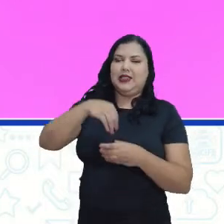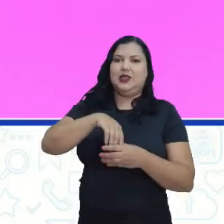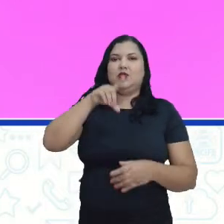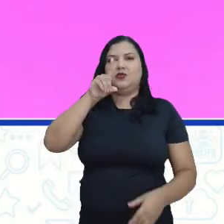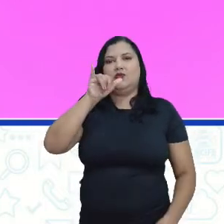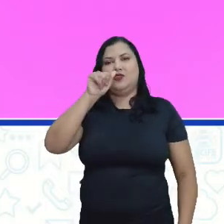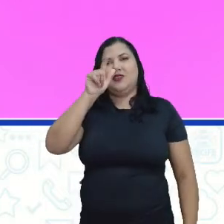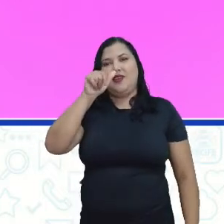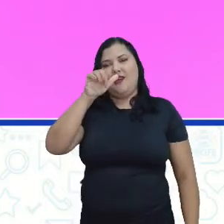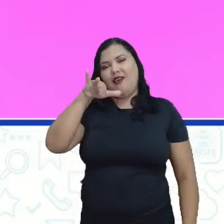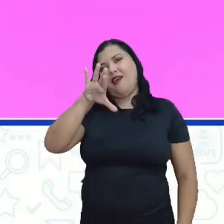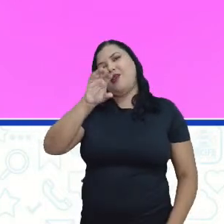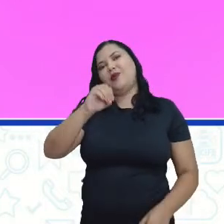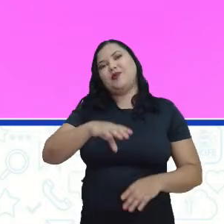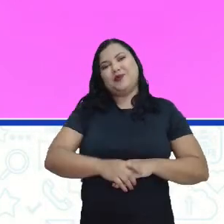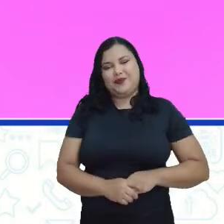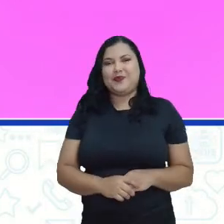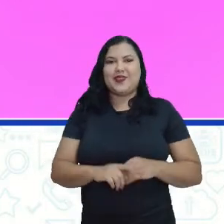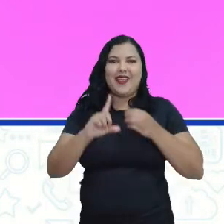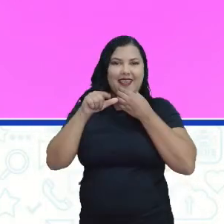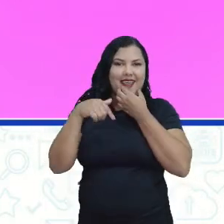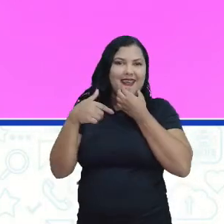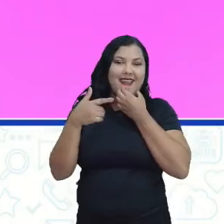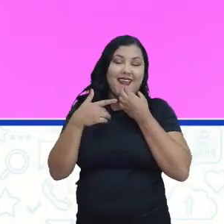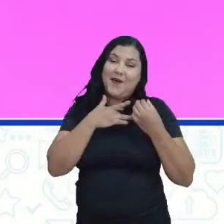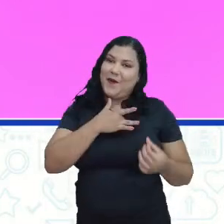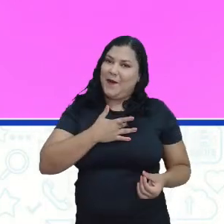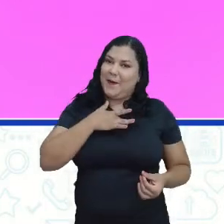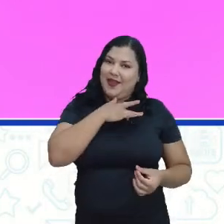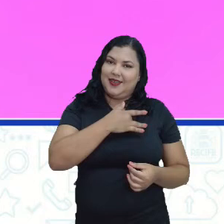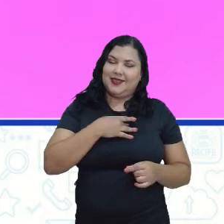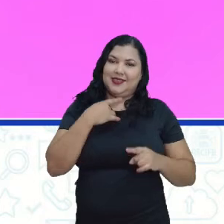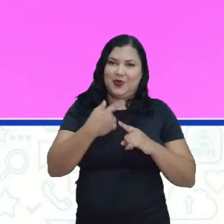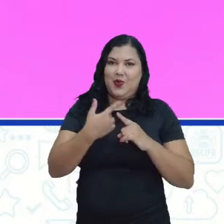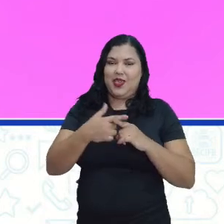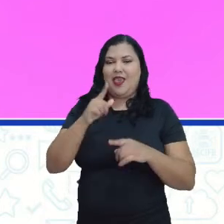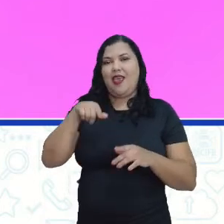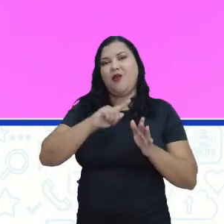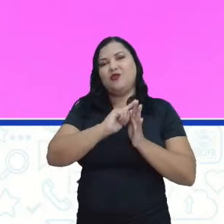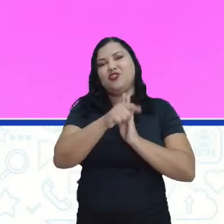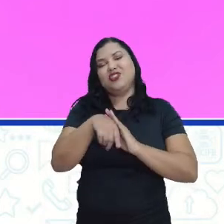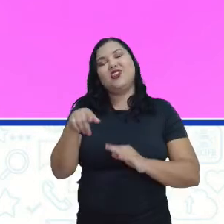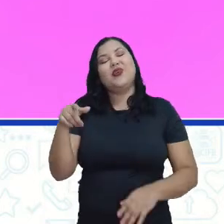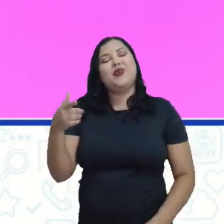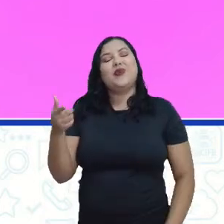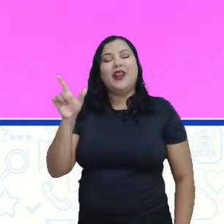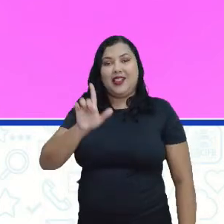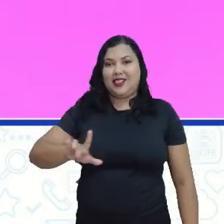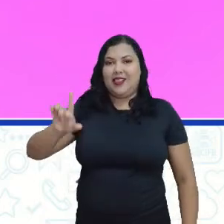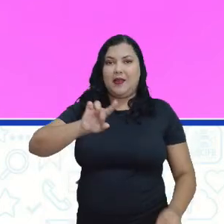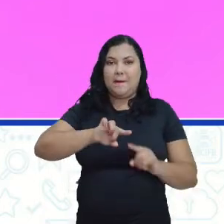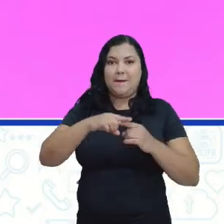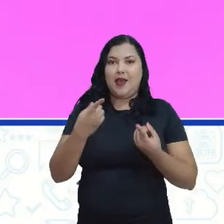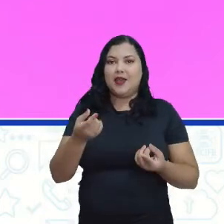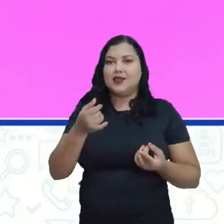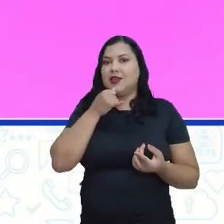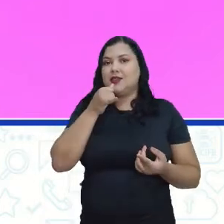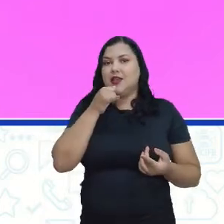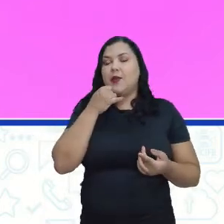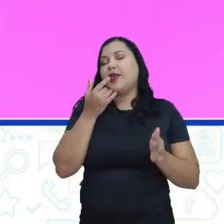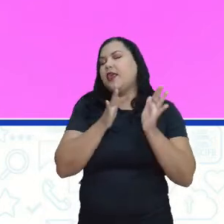nesse caso, o diário é um romance, porque é o gênero literário romance, mas que emula, ou seja,